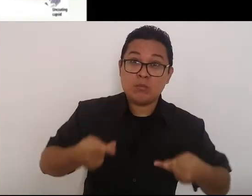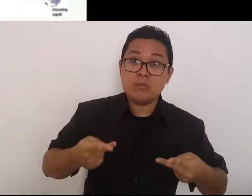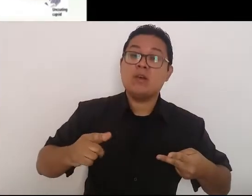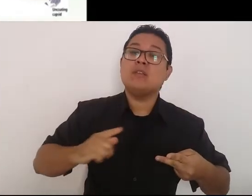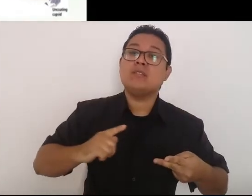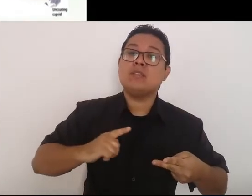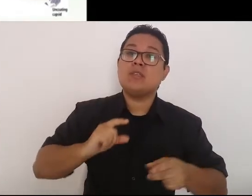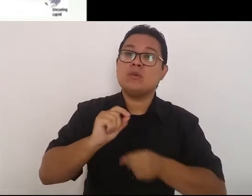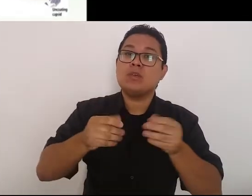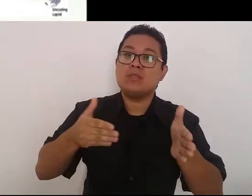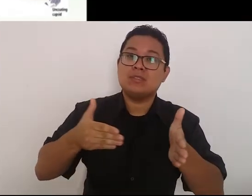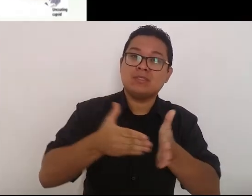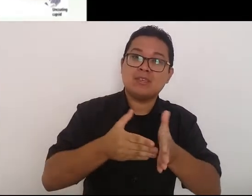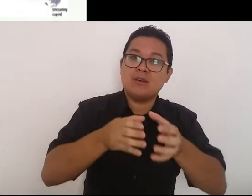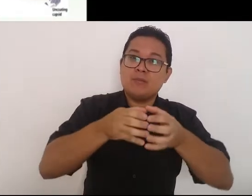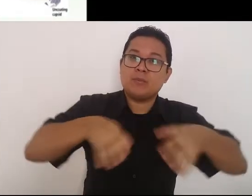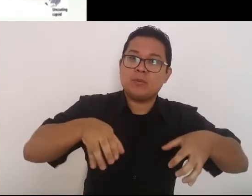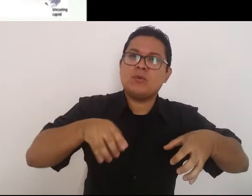ela